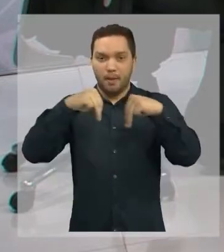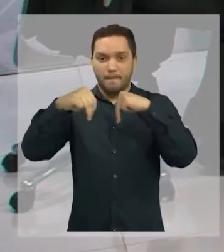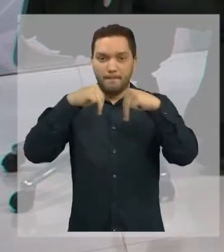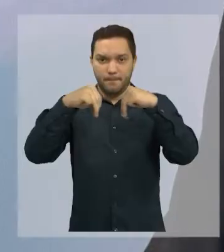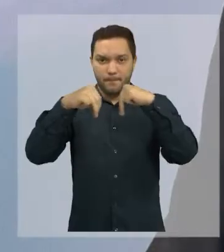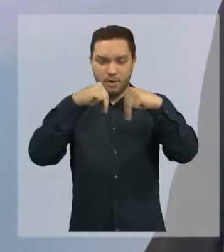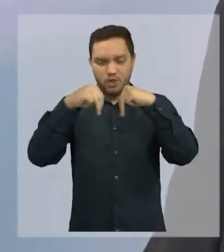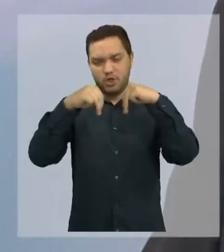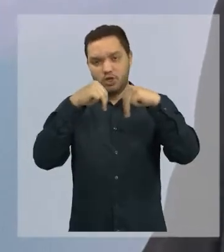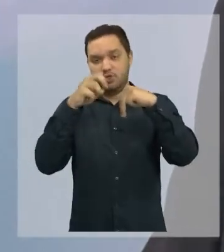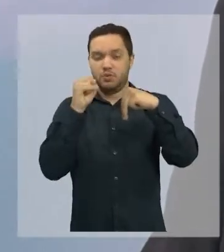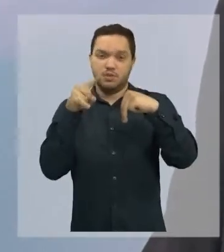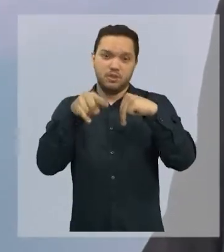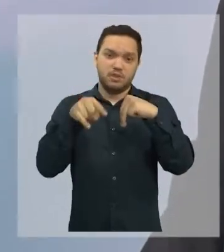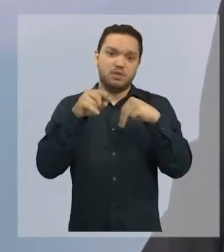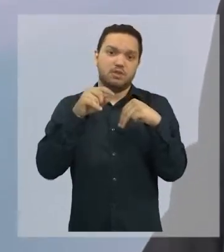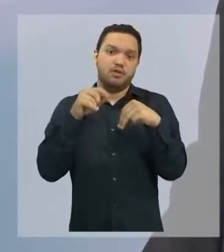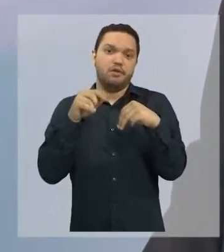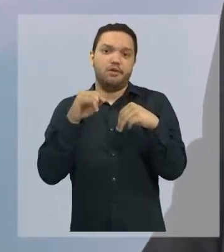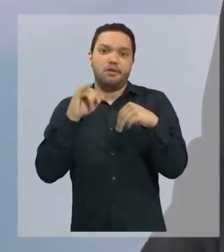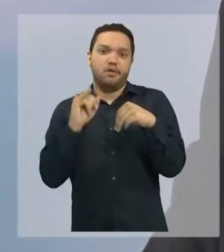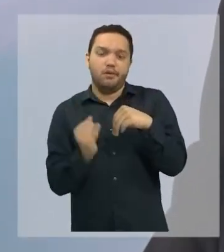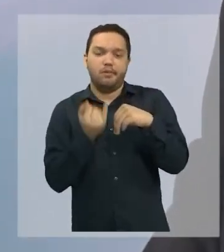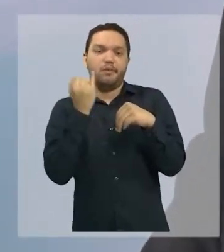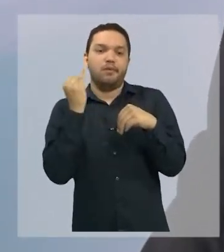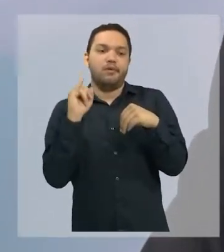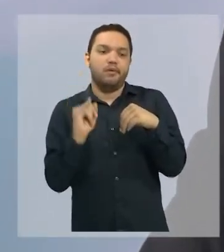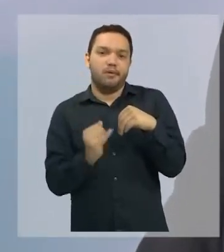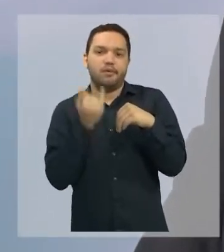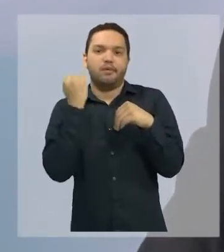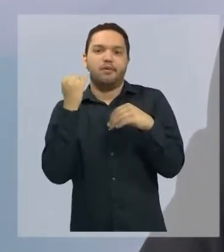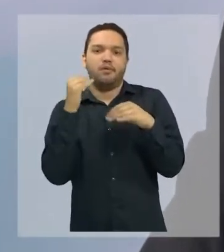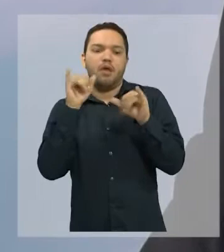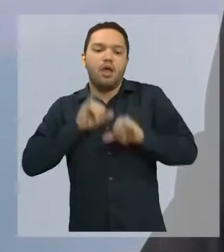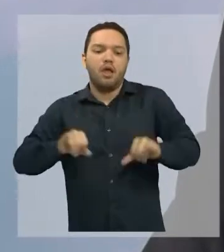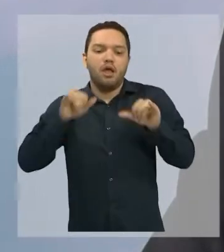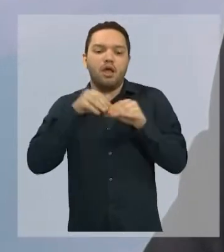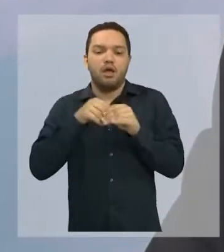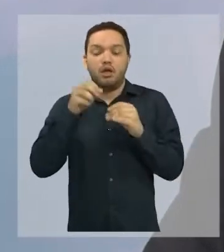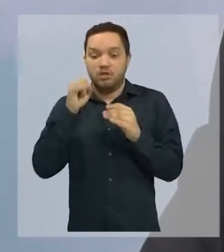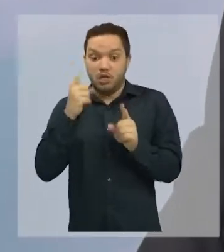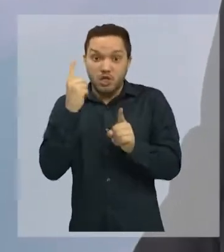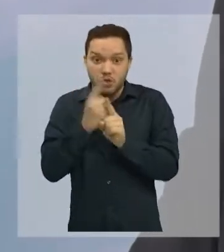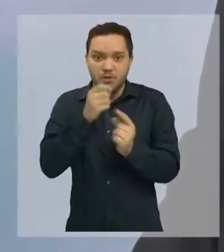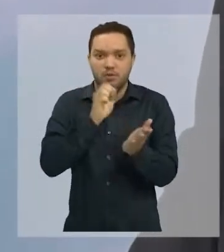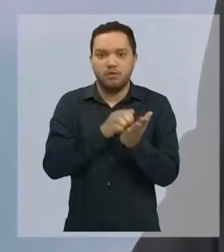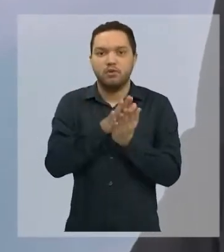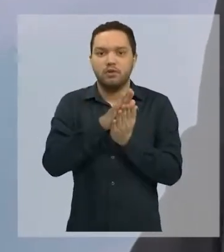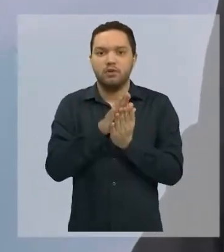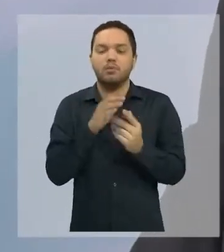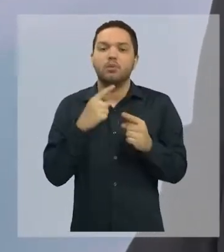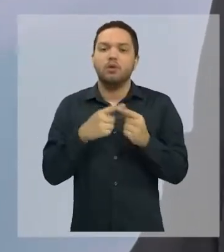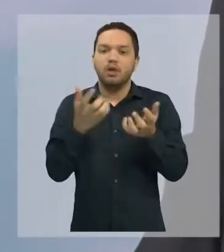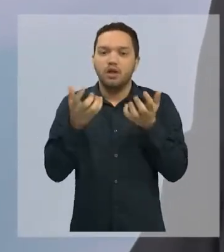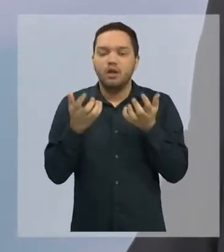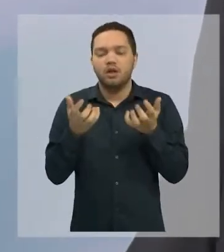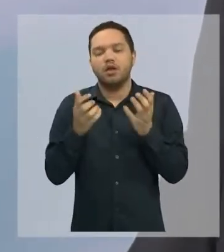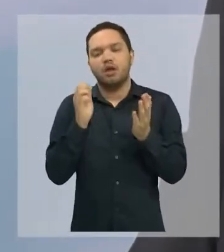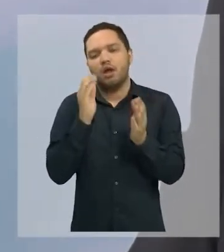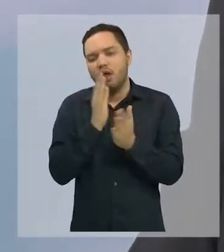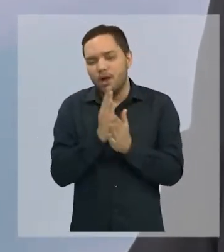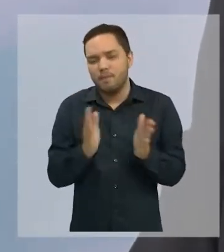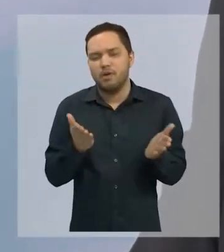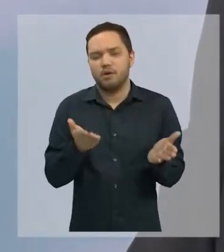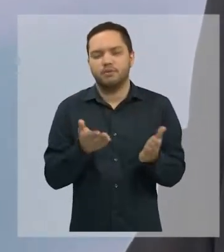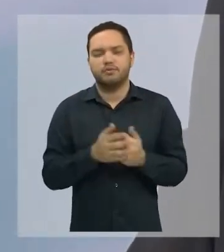ministro que estivesse usando o cargo, o ministério, para fazer eleição. Quer dizer, ele quer realmente romper com essa coisa.